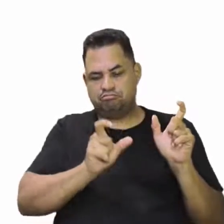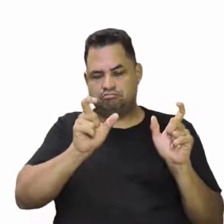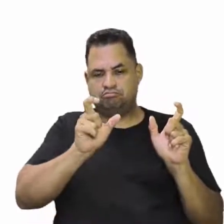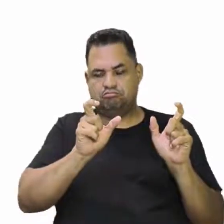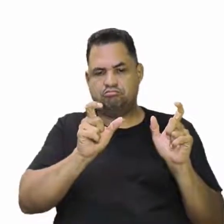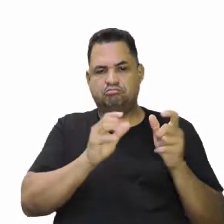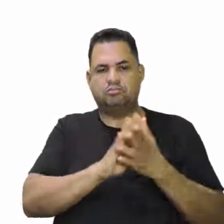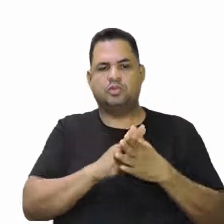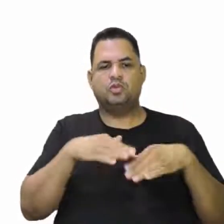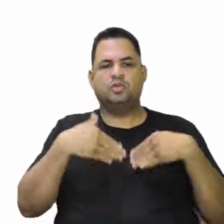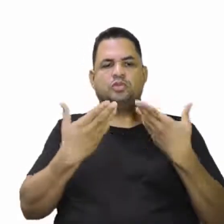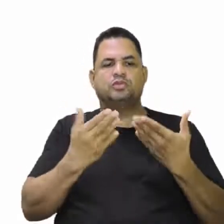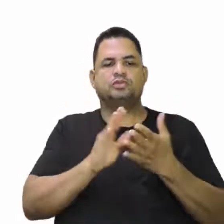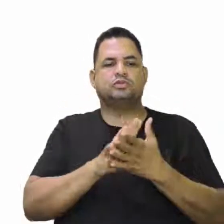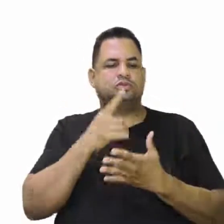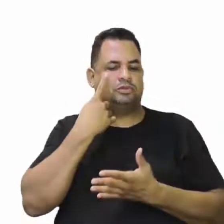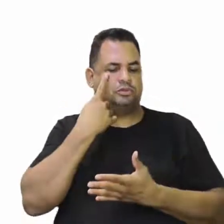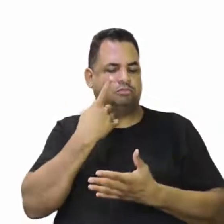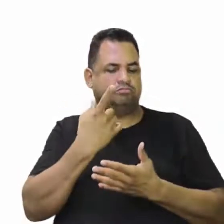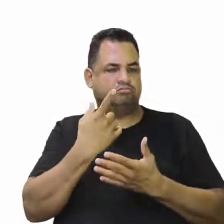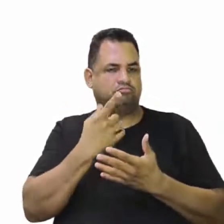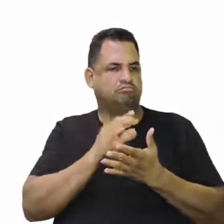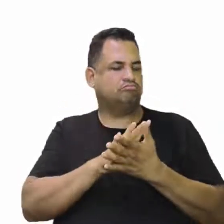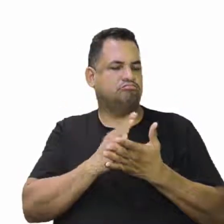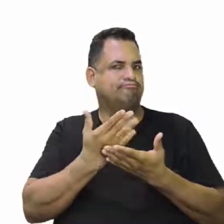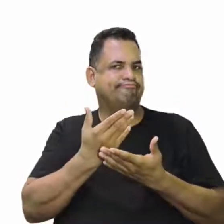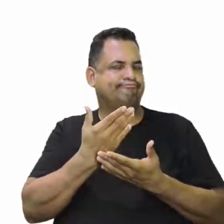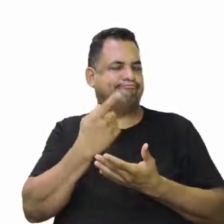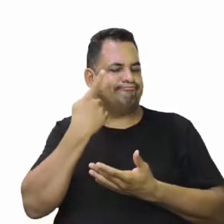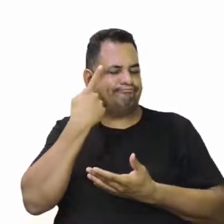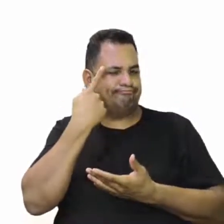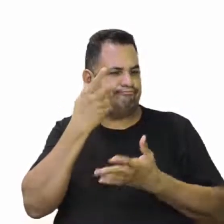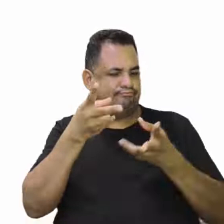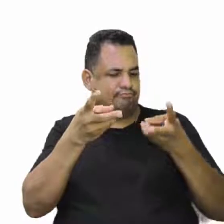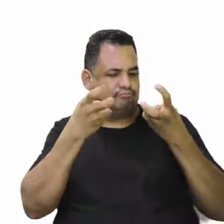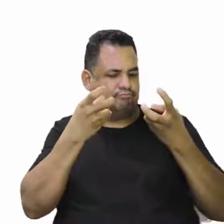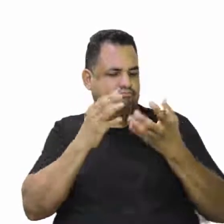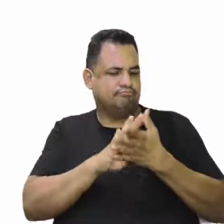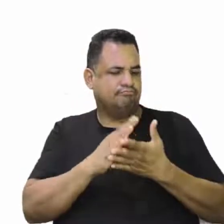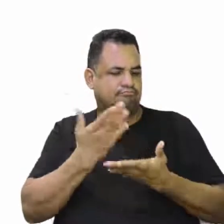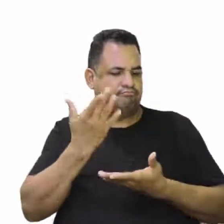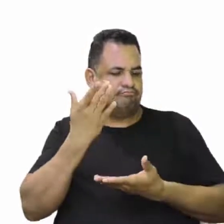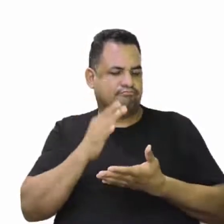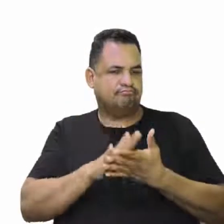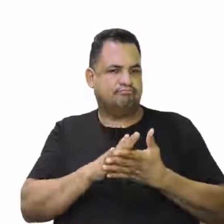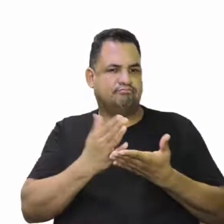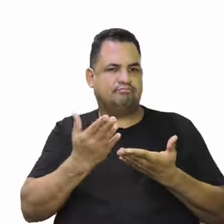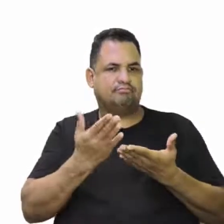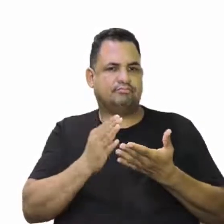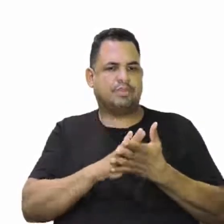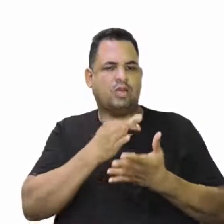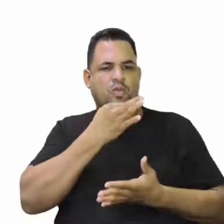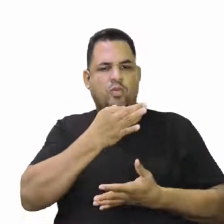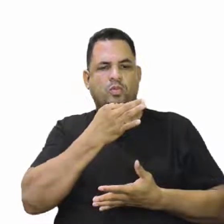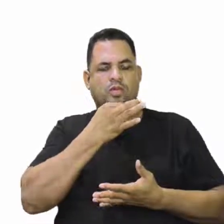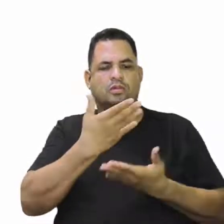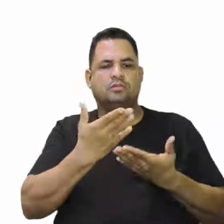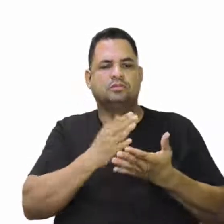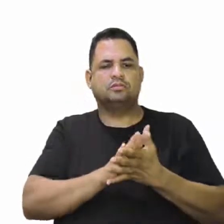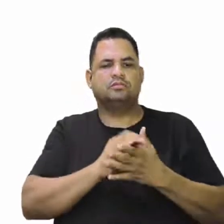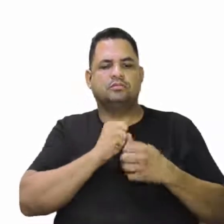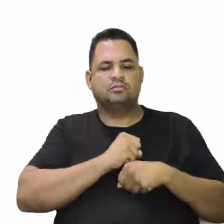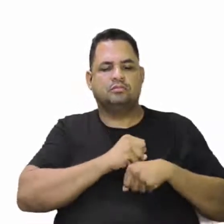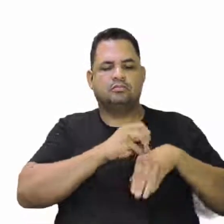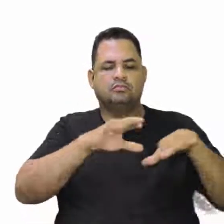as imagens, não dá a ideia de sinônimo de fazer o bem sem olhar a quem, mas é uma crítica à expansão